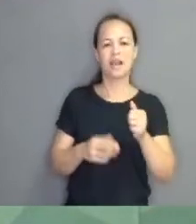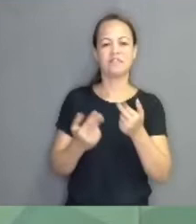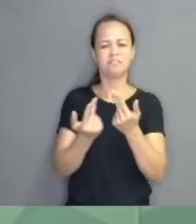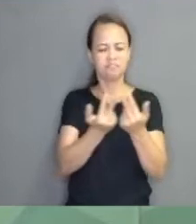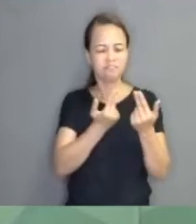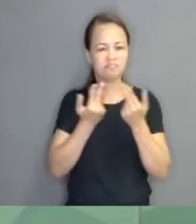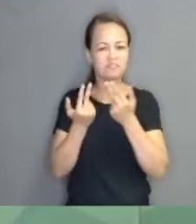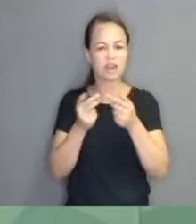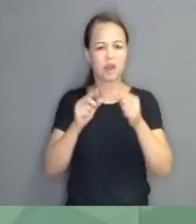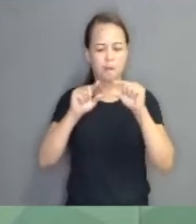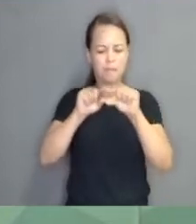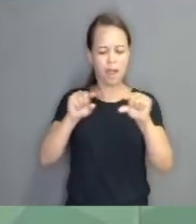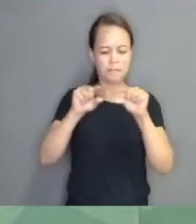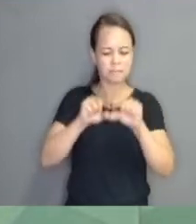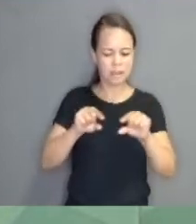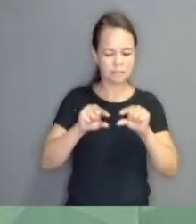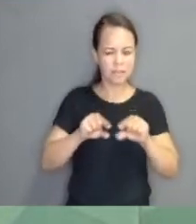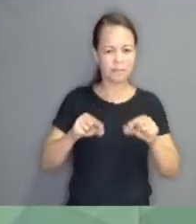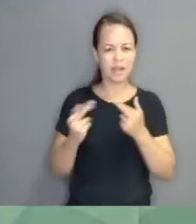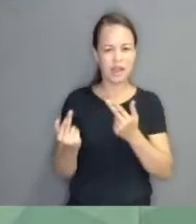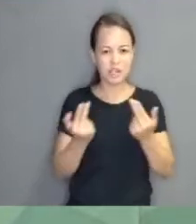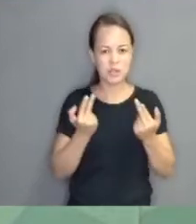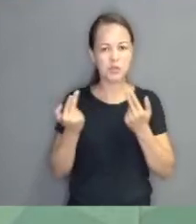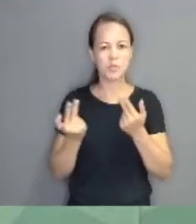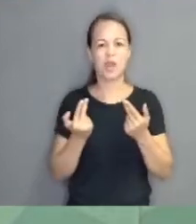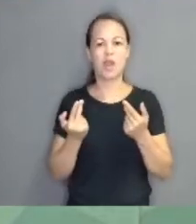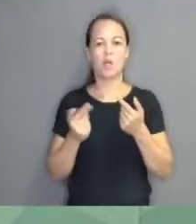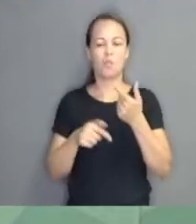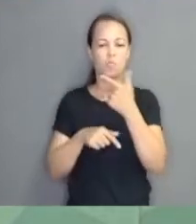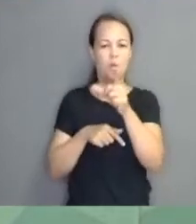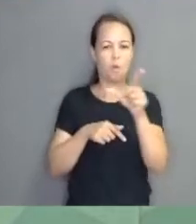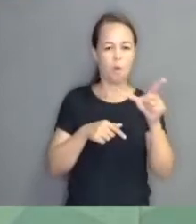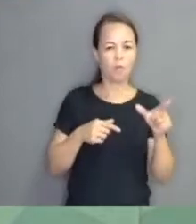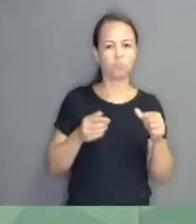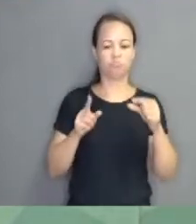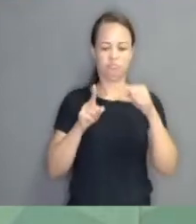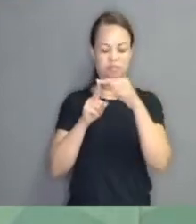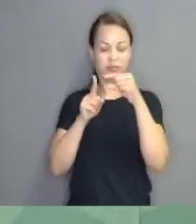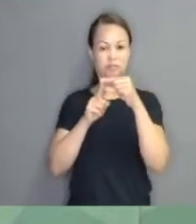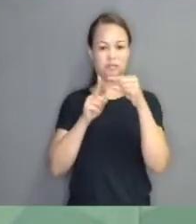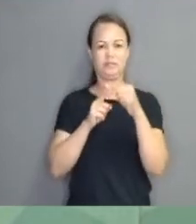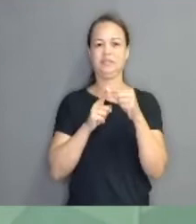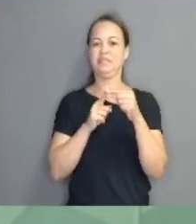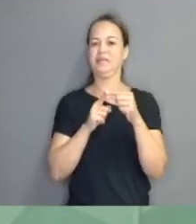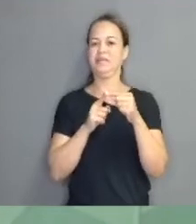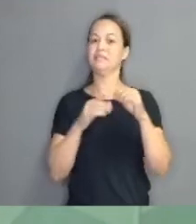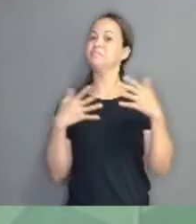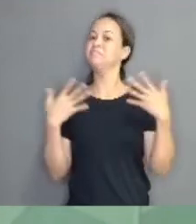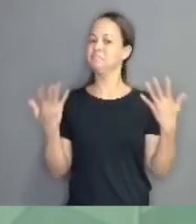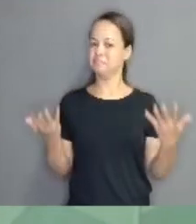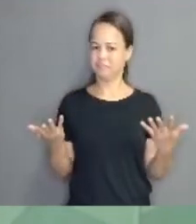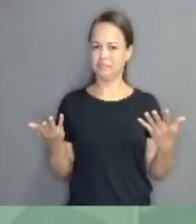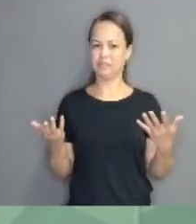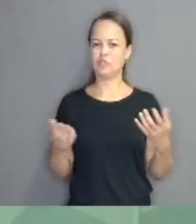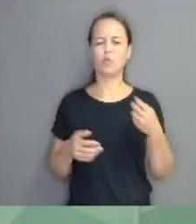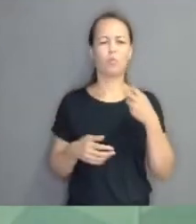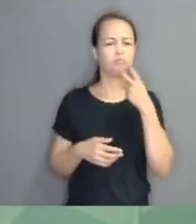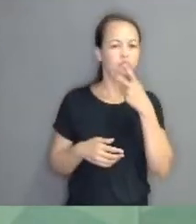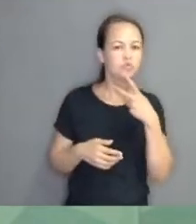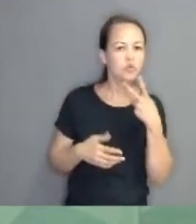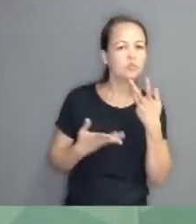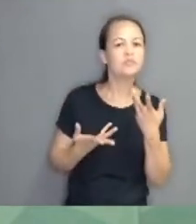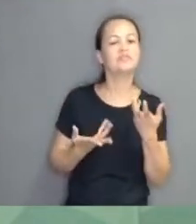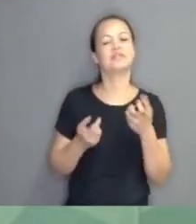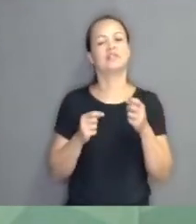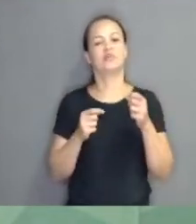vai palavrinhas que rimam com outras palavras isso mesmo né com o sonzinho